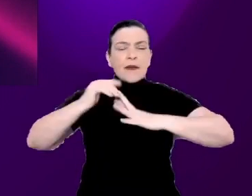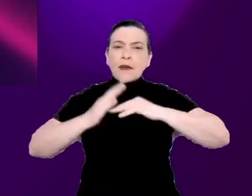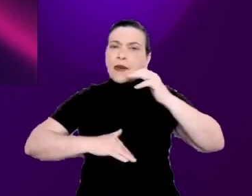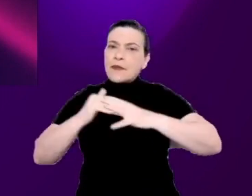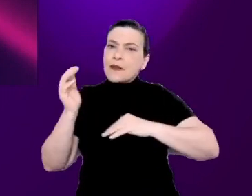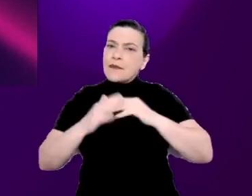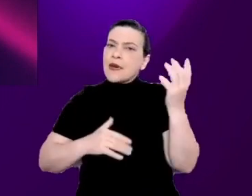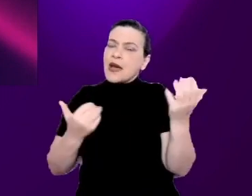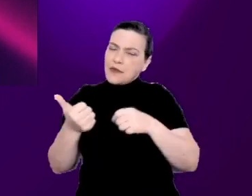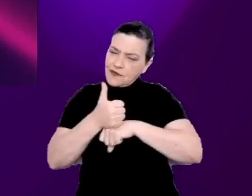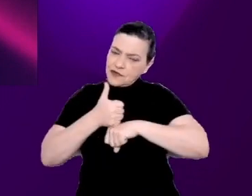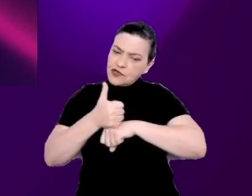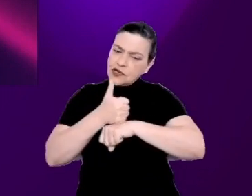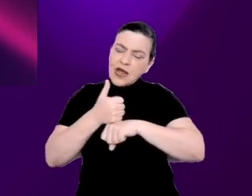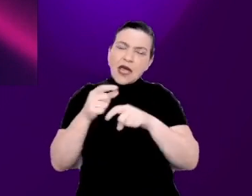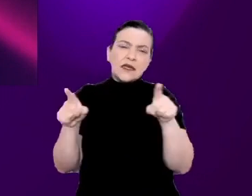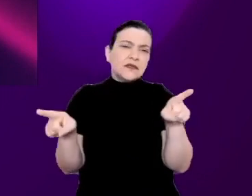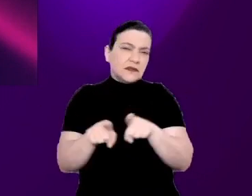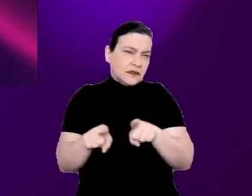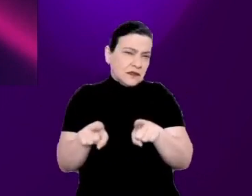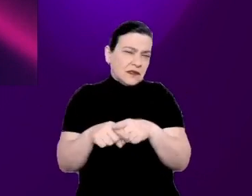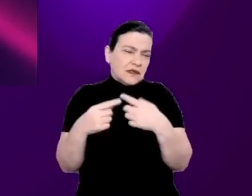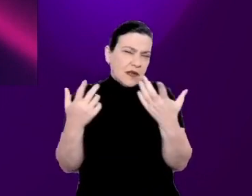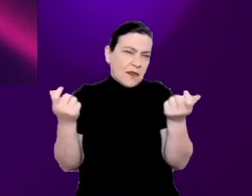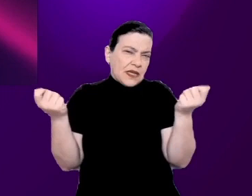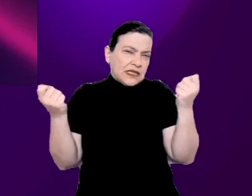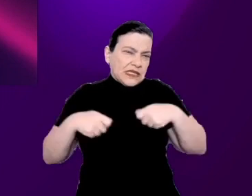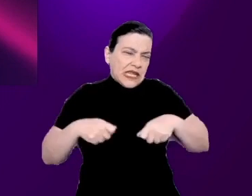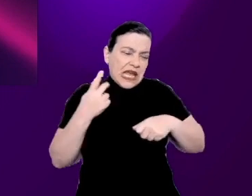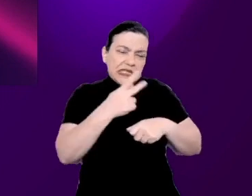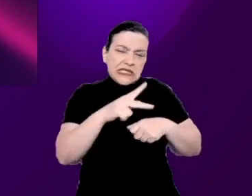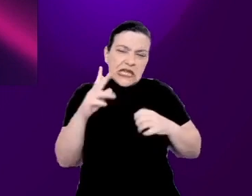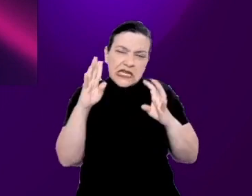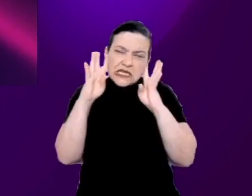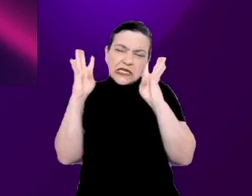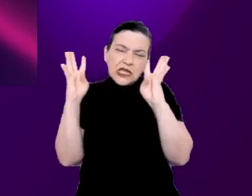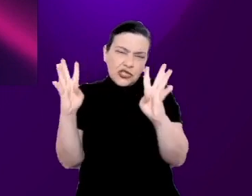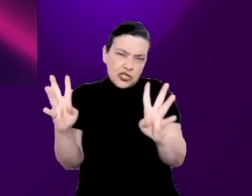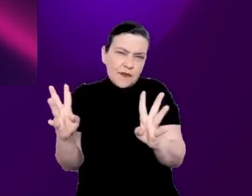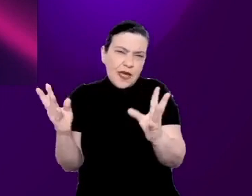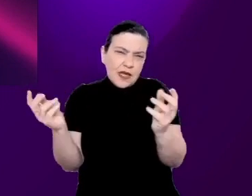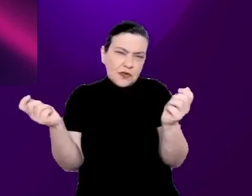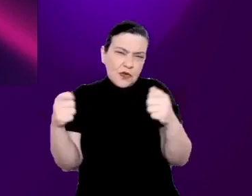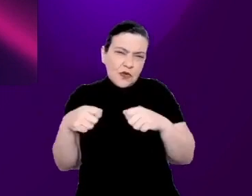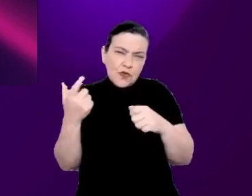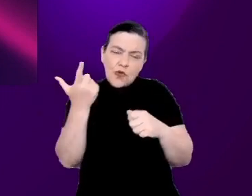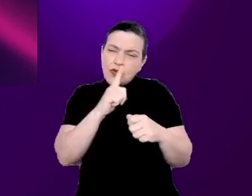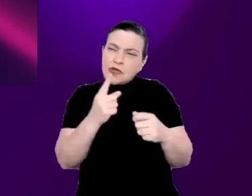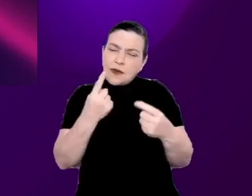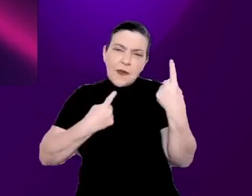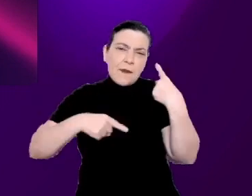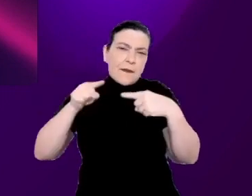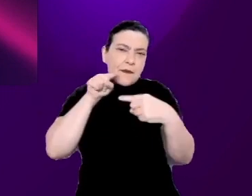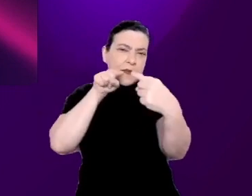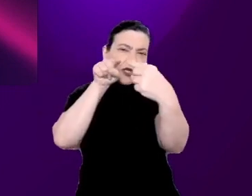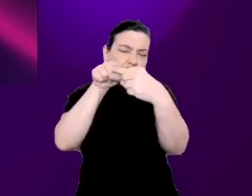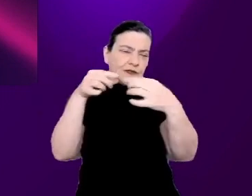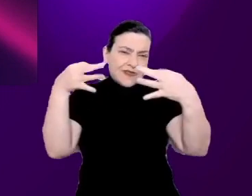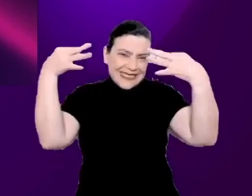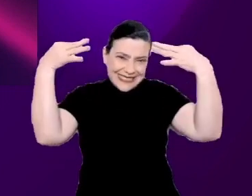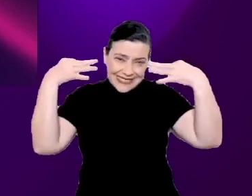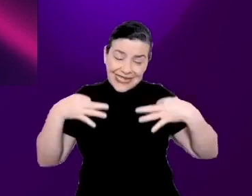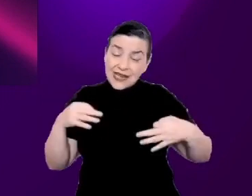e meios, né? Sejam eles estruturais ou instrumentais, que são necessários para alcançar esses bons desfechos de forma eficiente